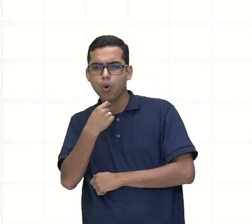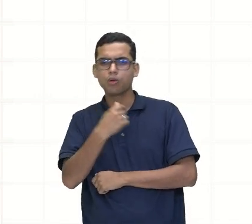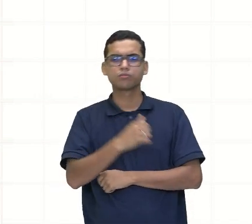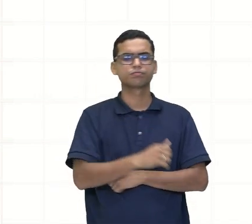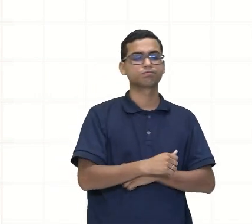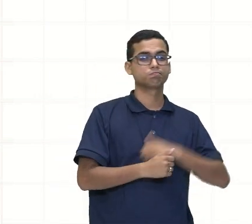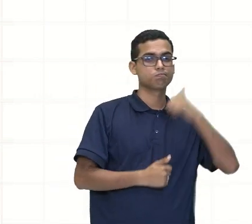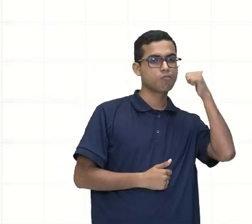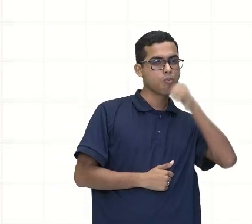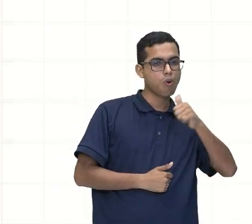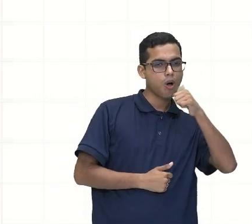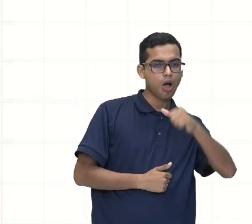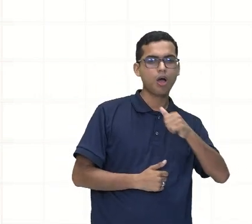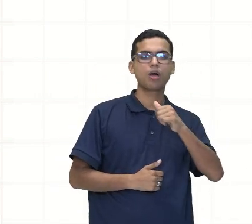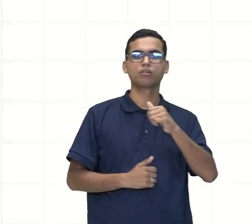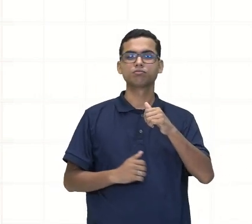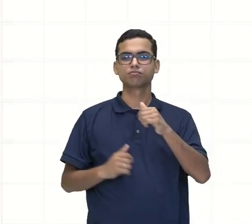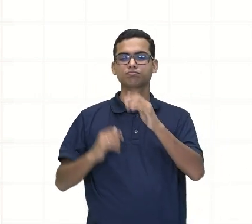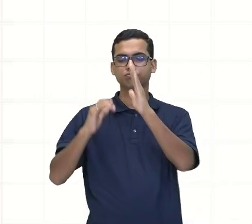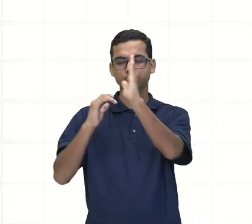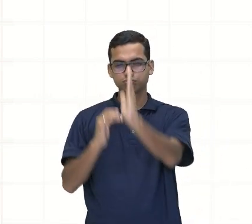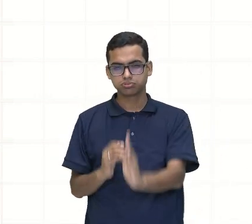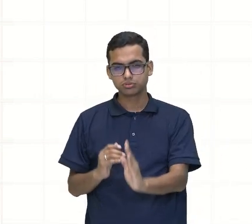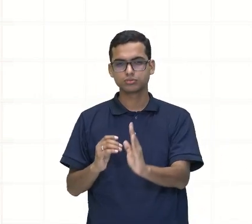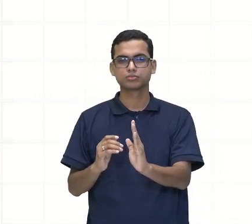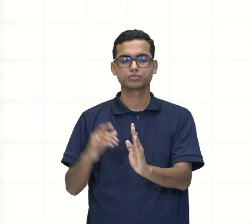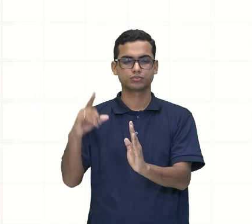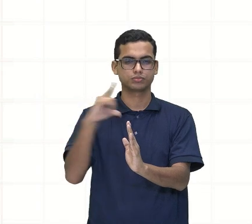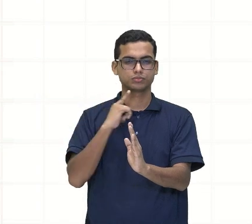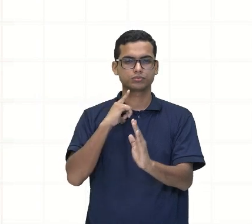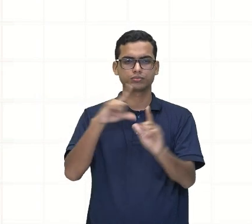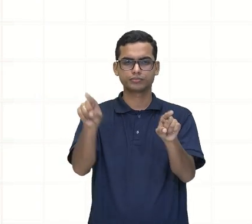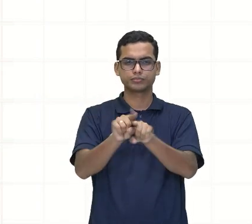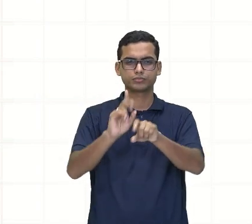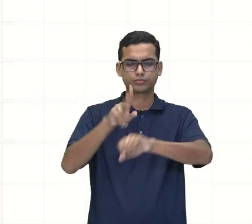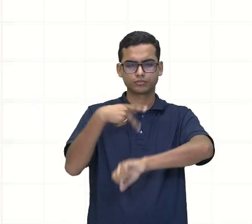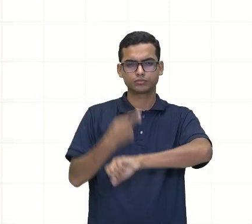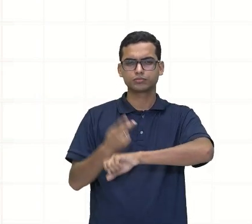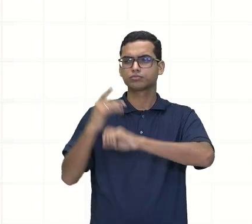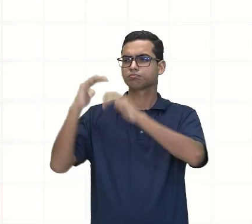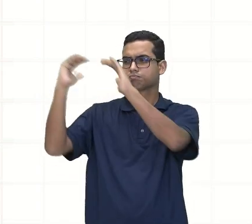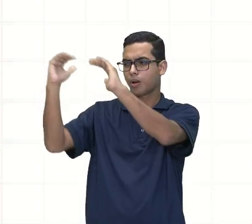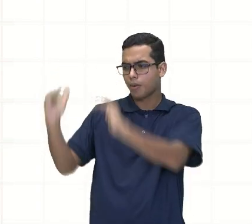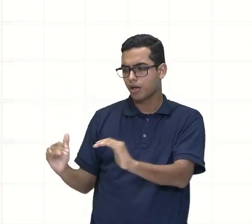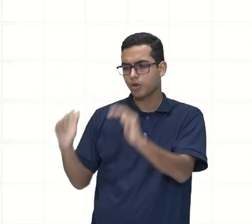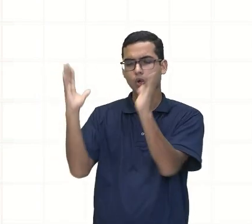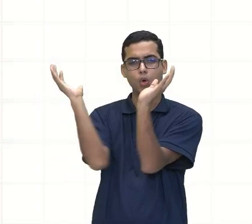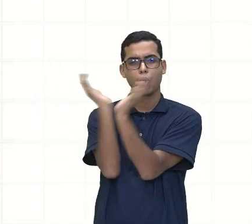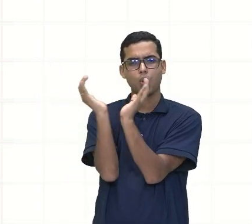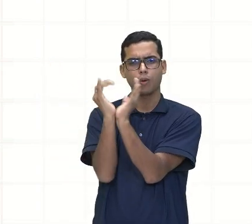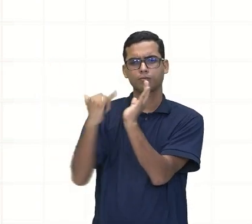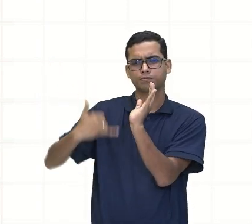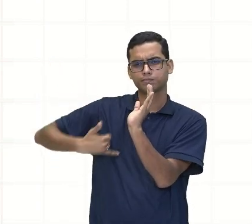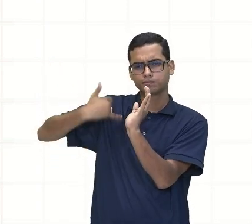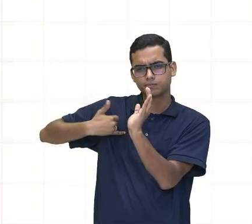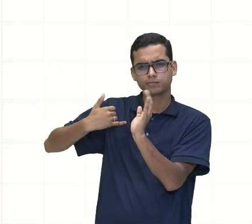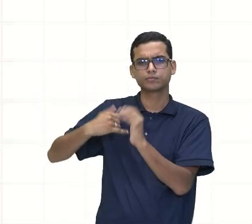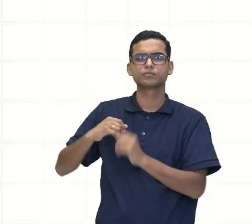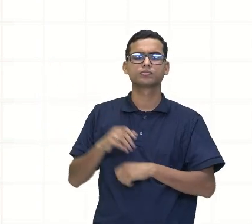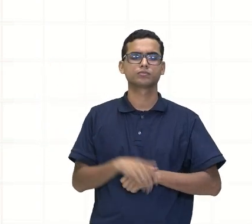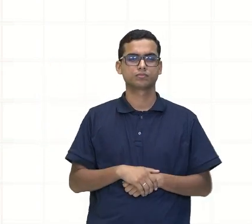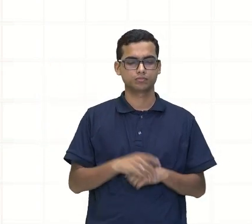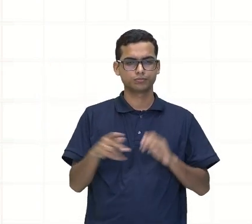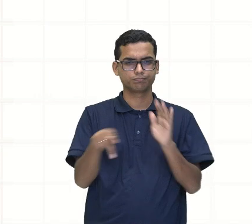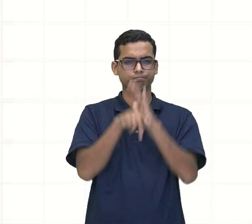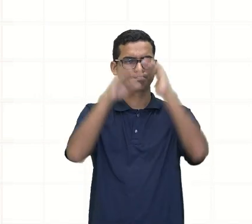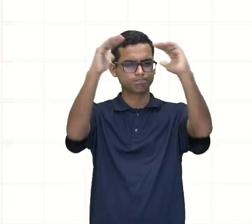os homens e aqui ao lado nós temos os grupos de idades. Nessa pirâmide a gente tem ali até